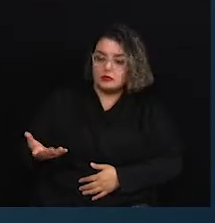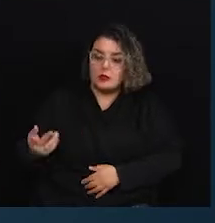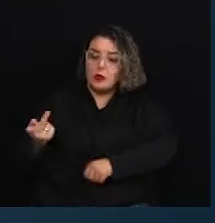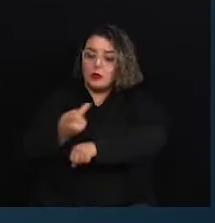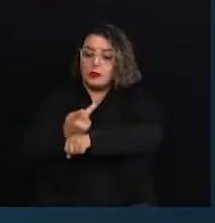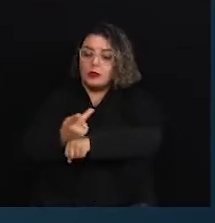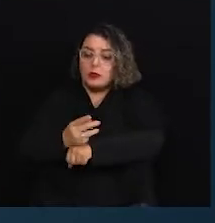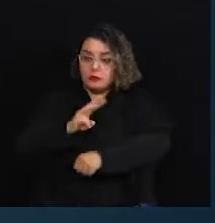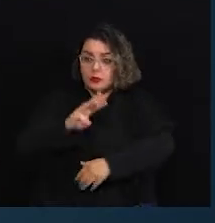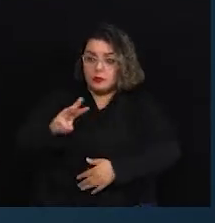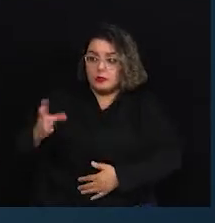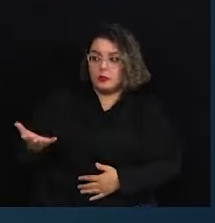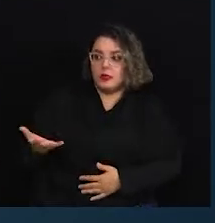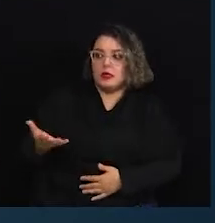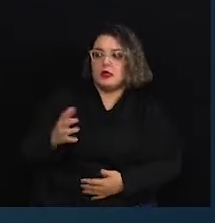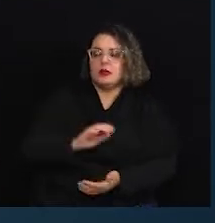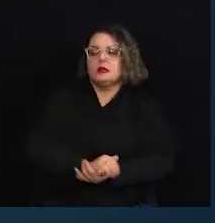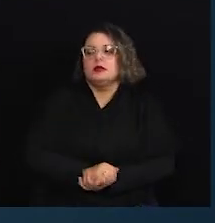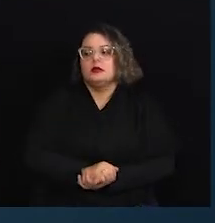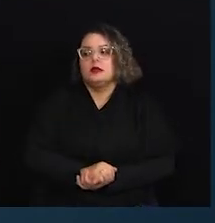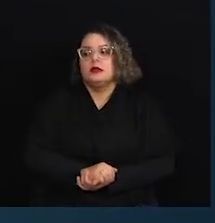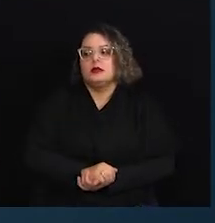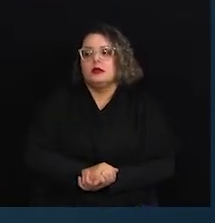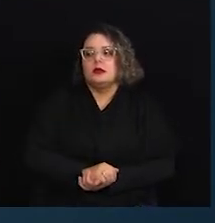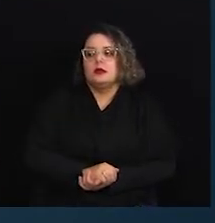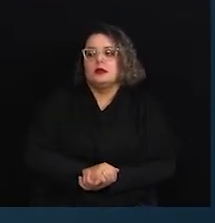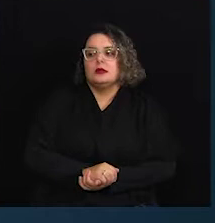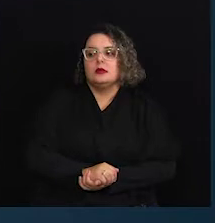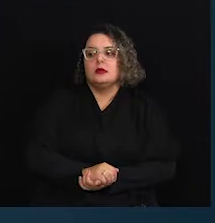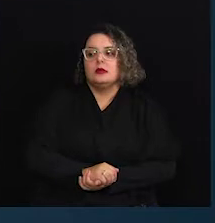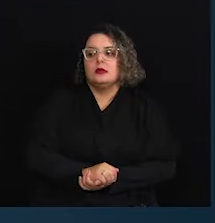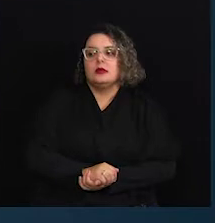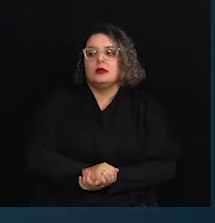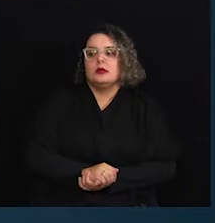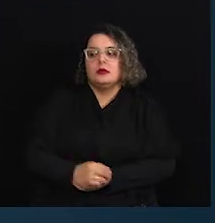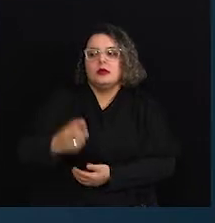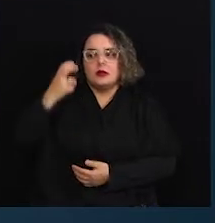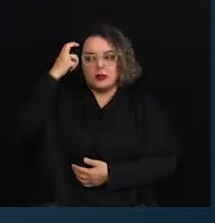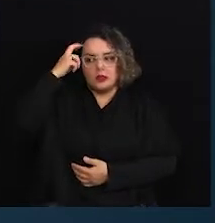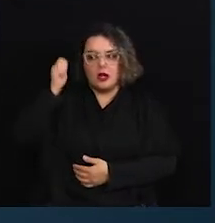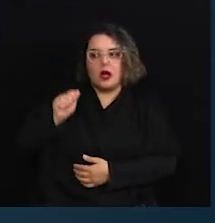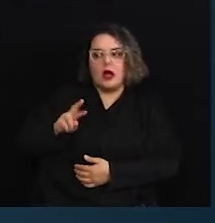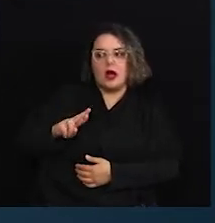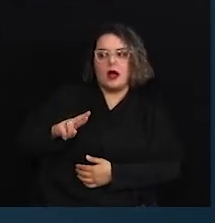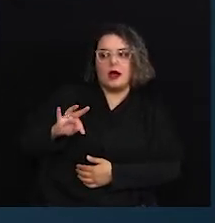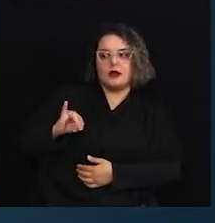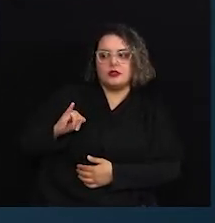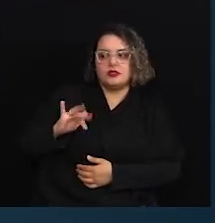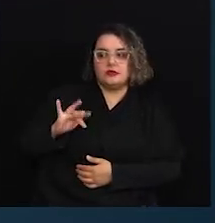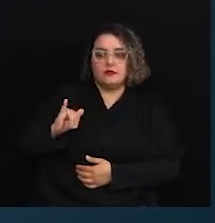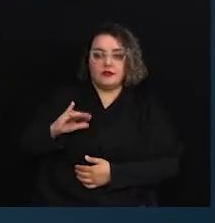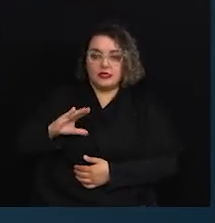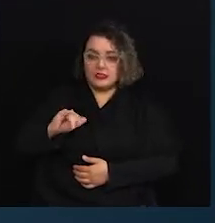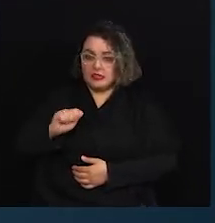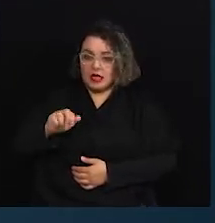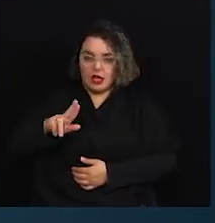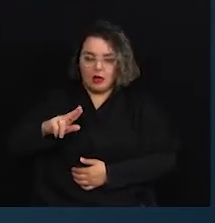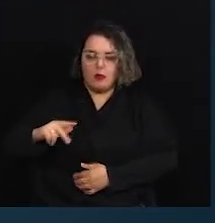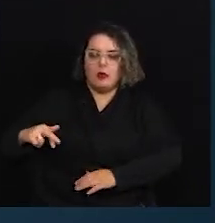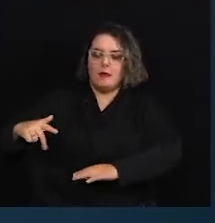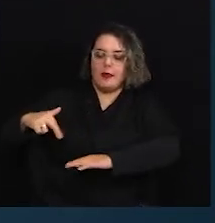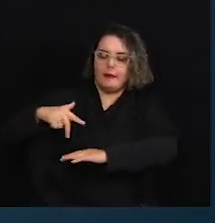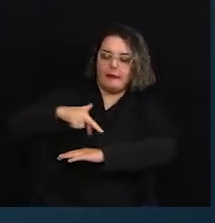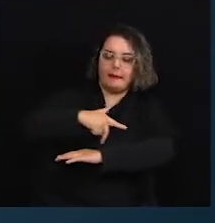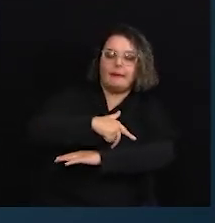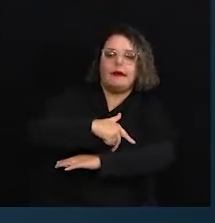por exemplo, um caso que a gente teve, né, de modelos gerados com inteligência artificial para a indústria da moda, você consegue